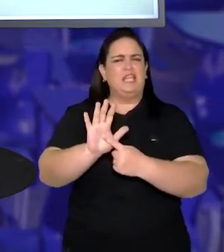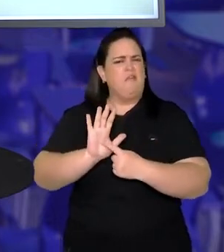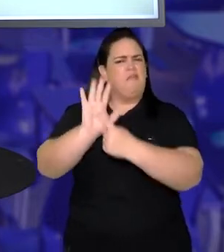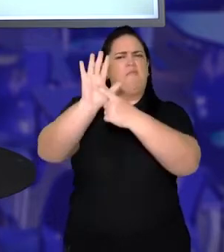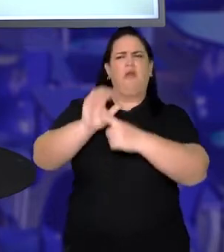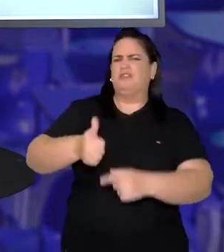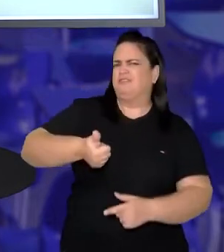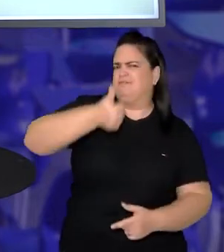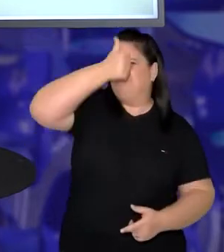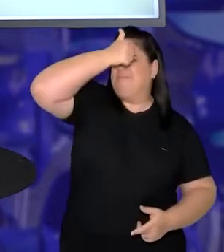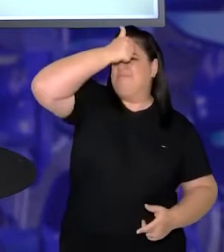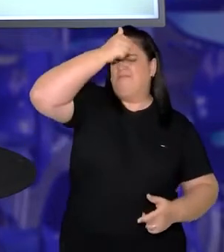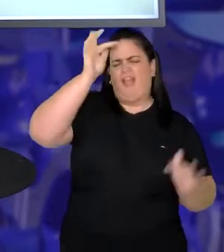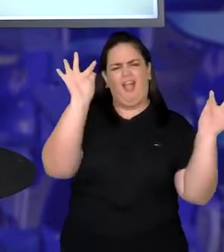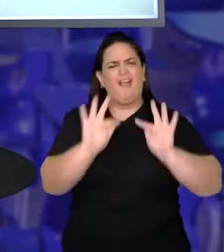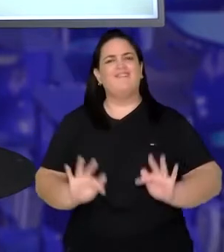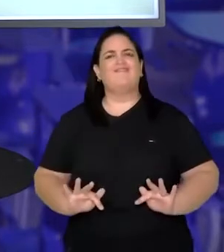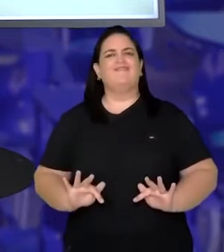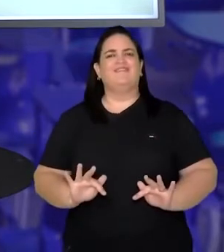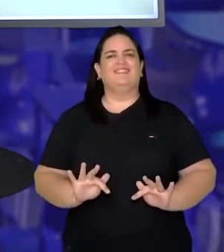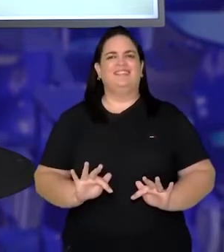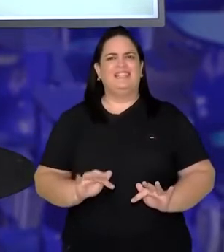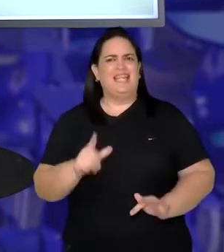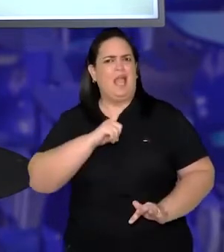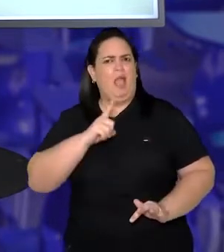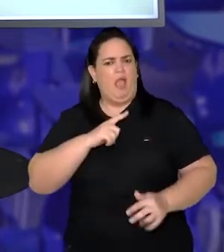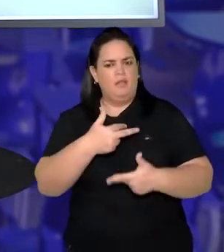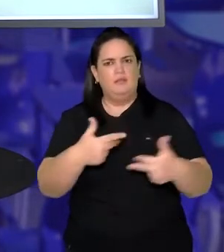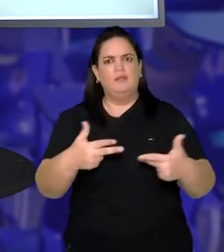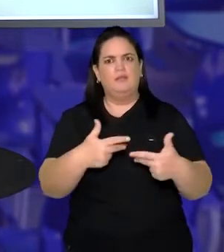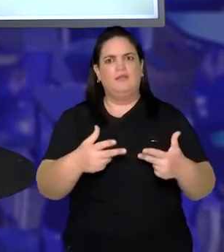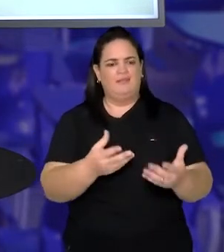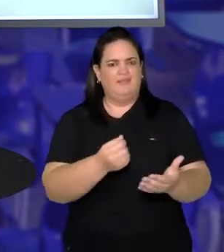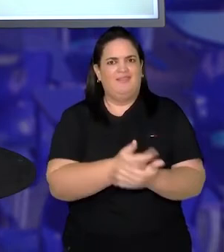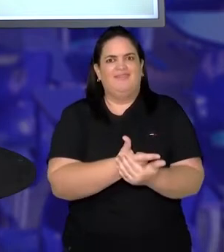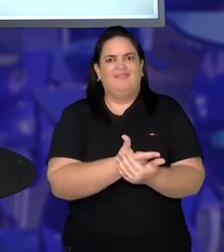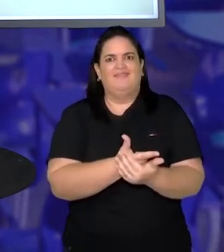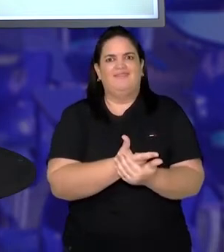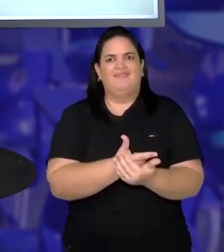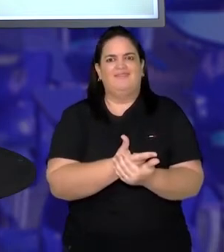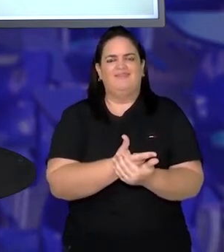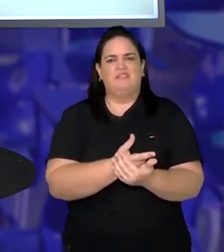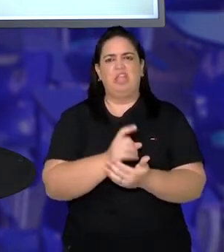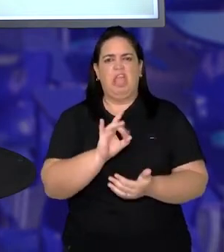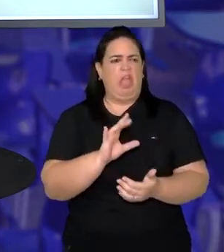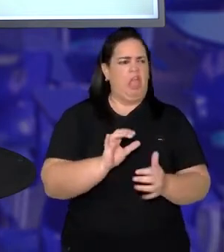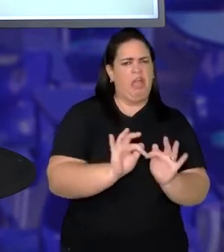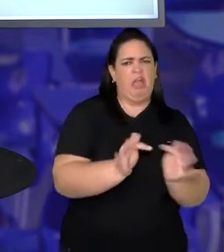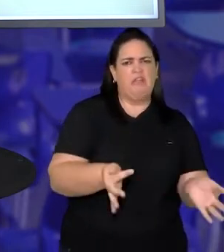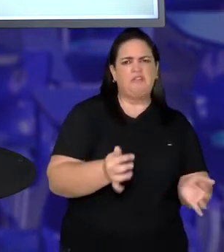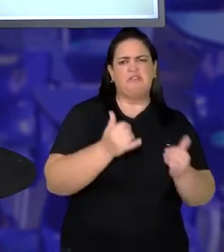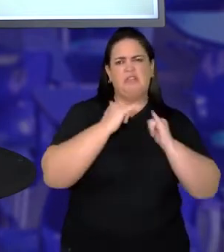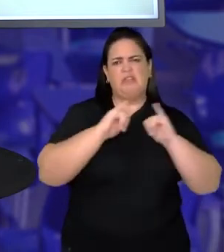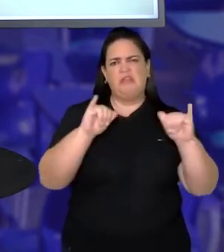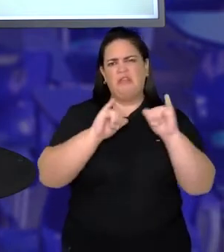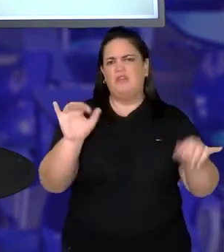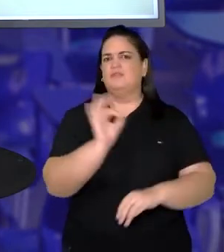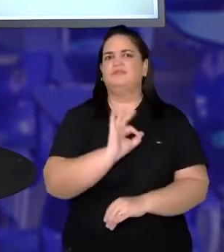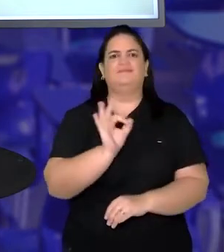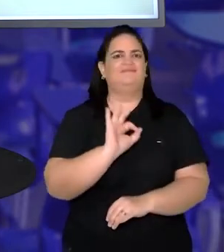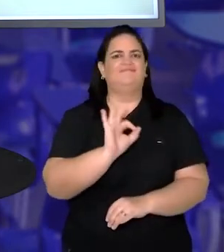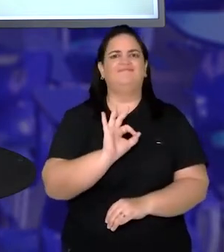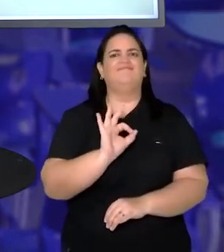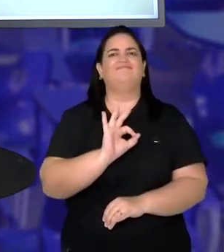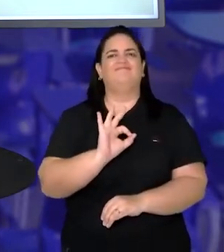da empolgação, da felicidade por adquirir aquilo. Tá? Não é uma forma aleatória que ele usa para